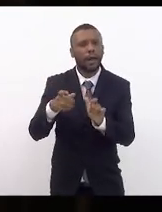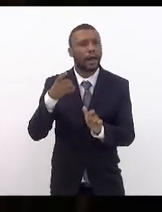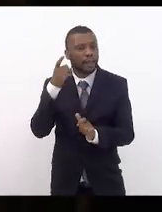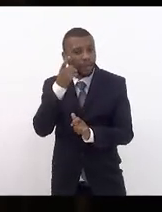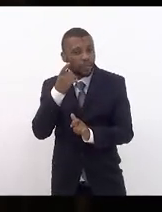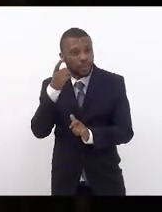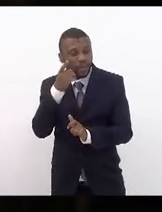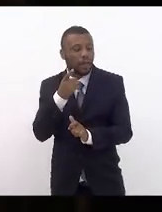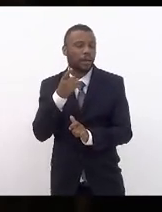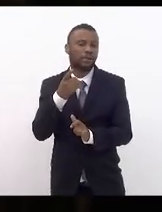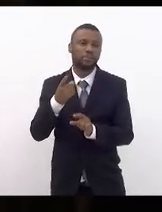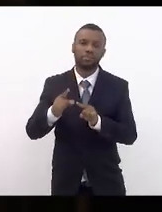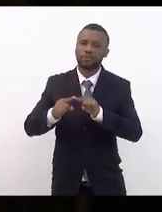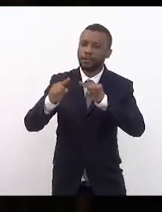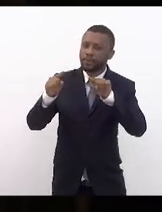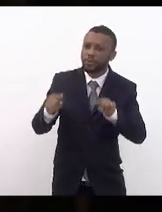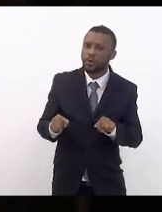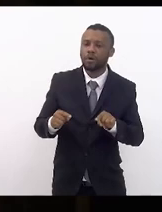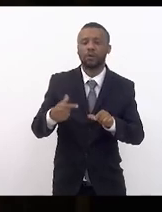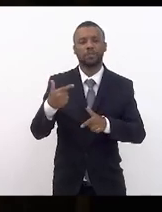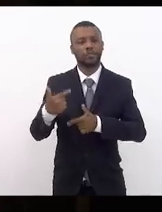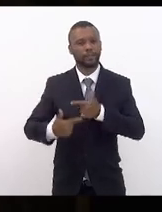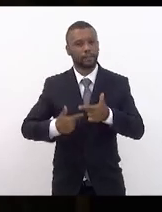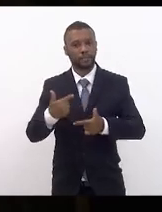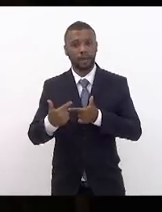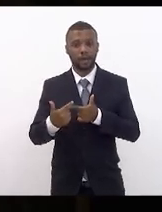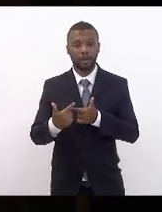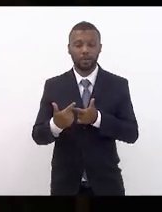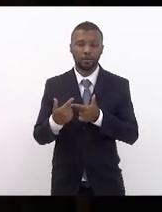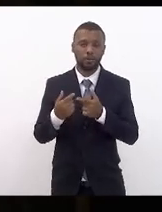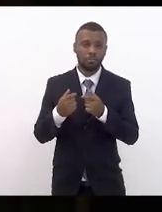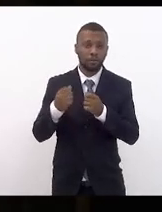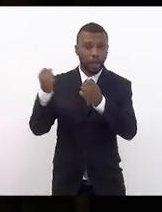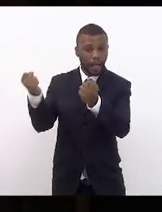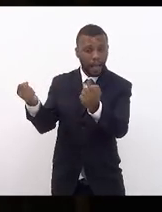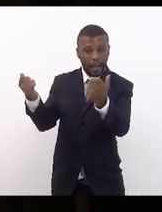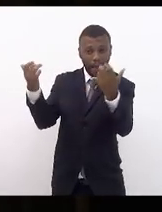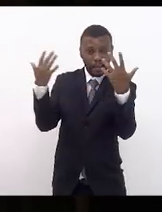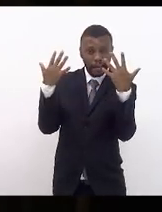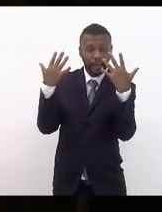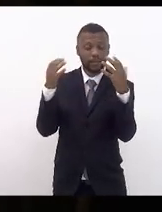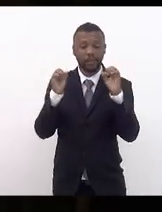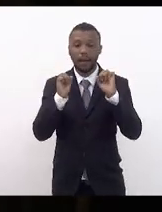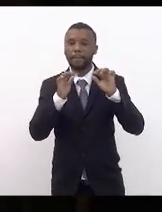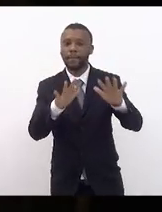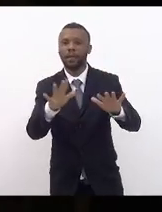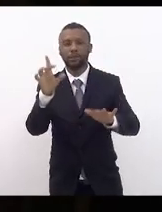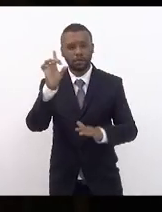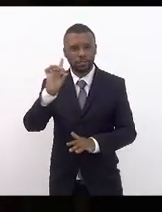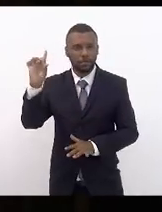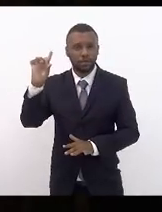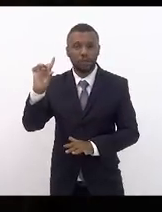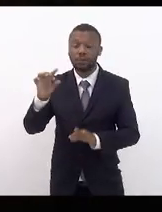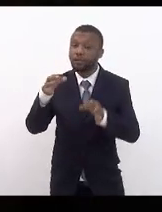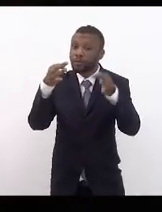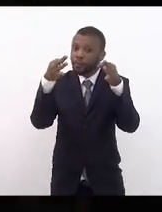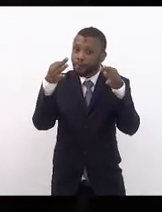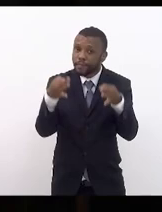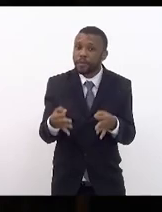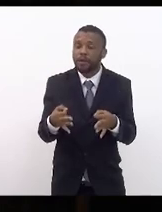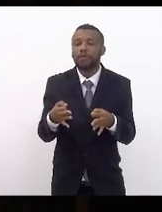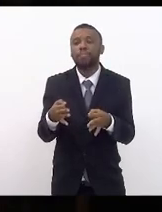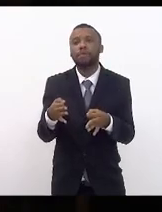que aqui trabalham, servidores, seja sobre nós a graça do Senhor nosso Deus e confirma